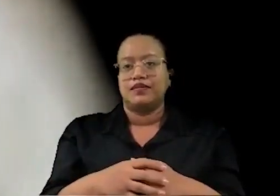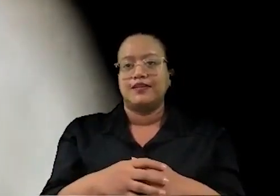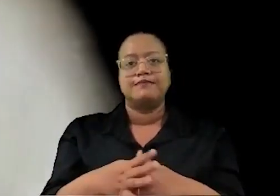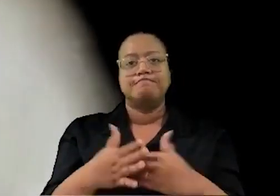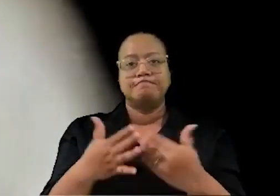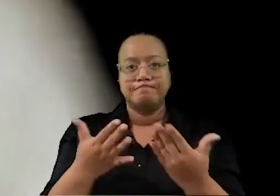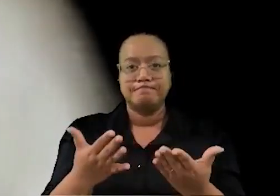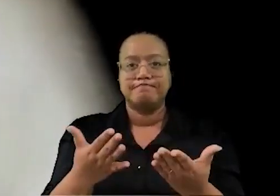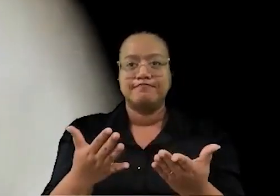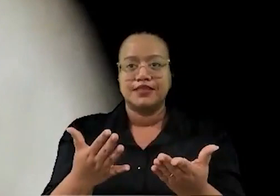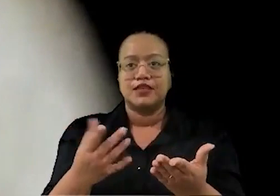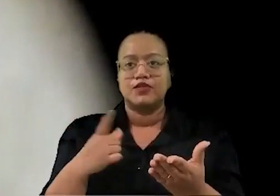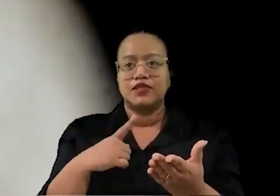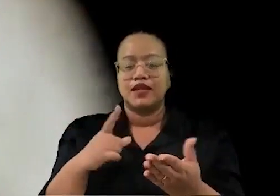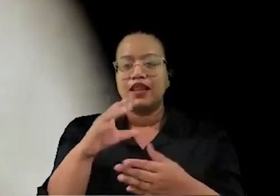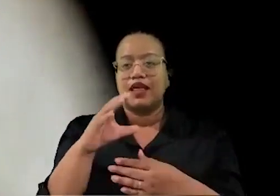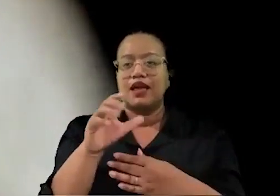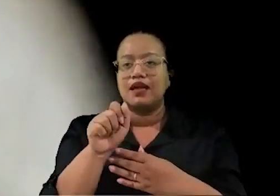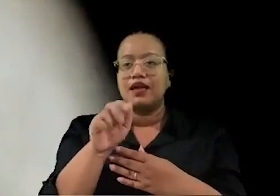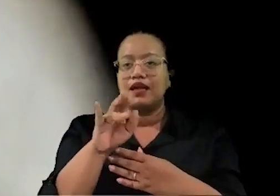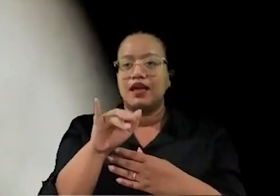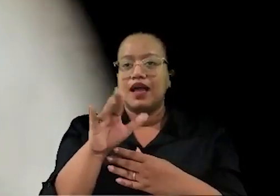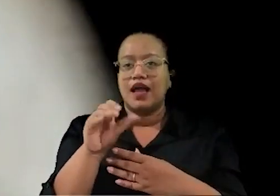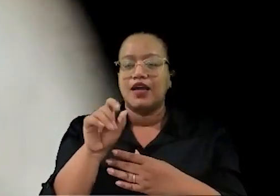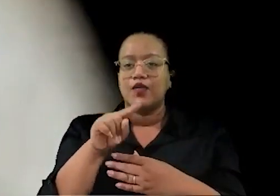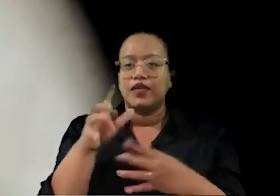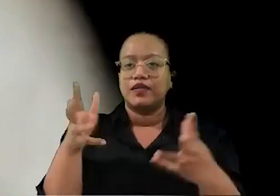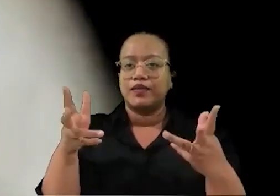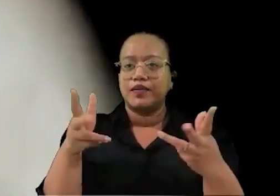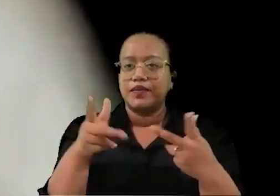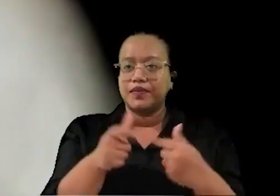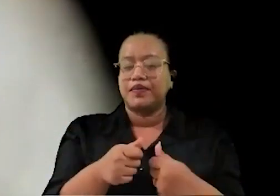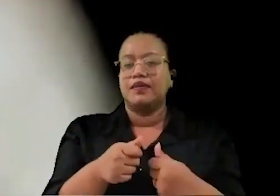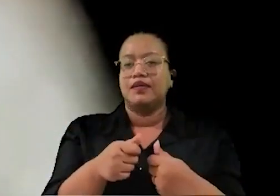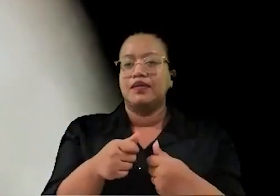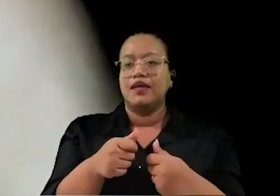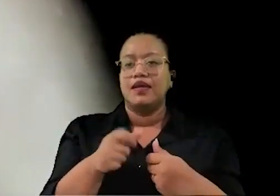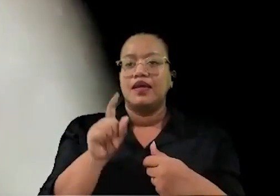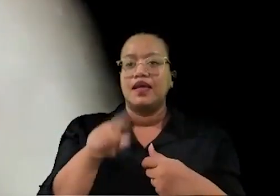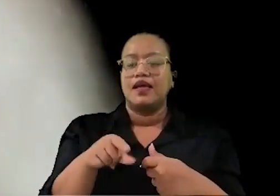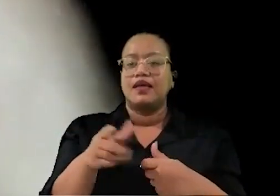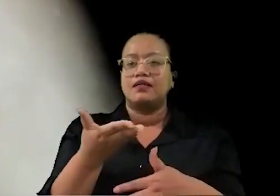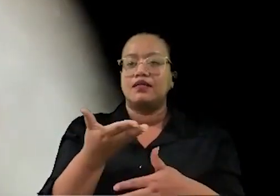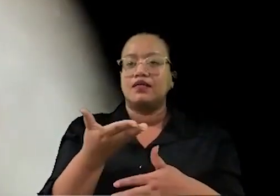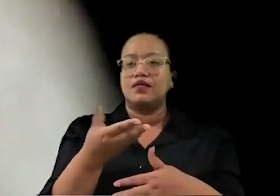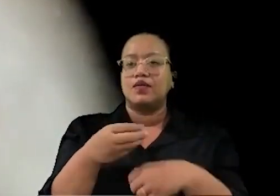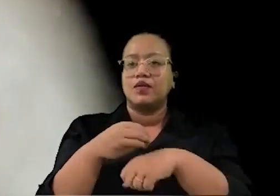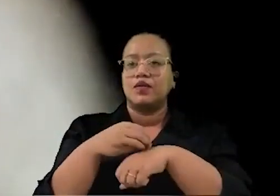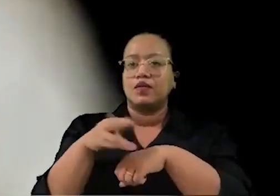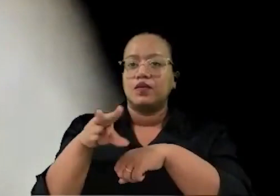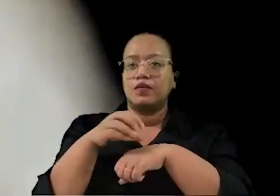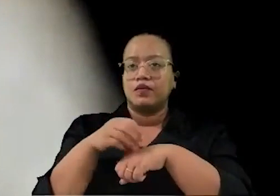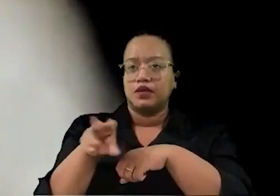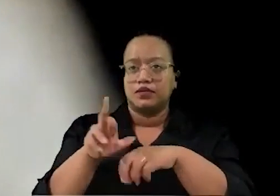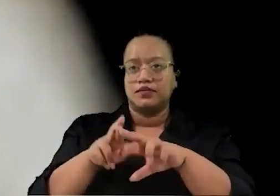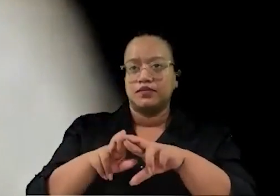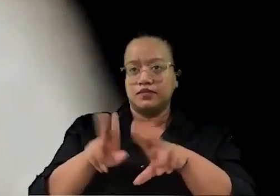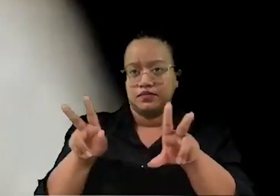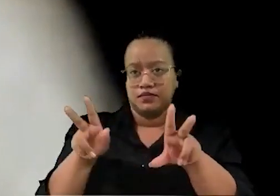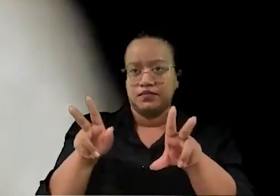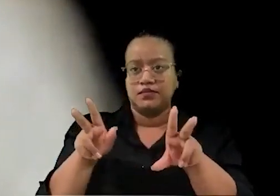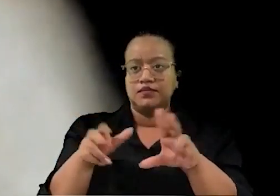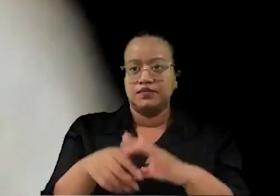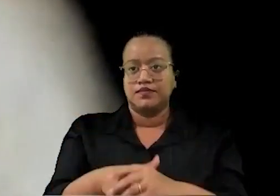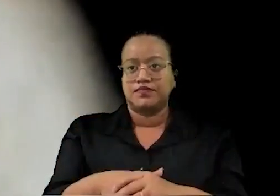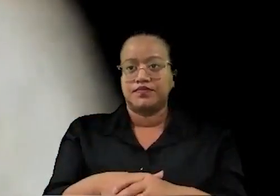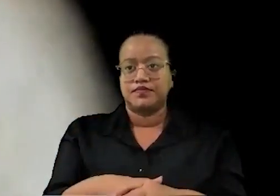tudo, compartilhar, Caio, de outro modo, tá? Em relação